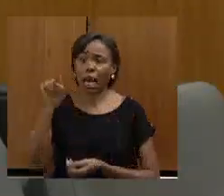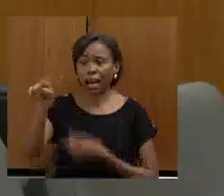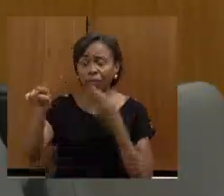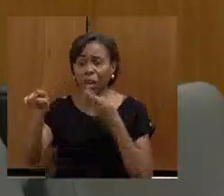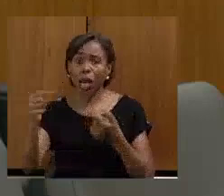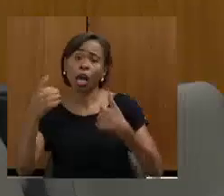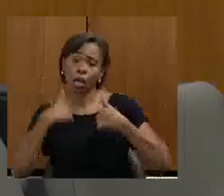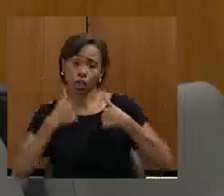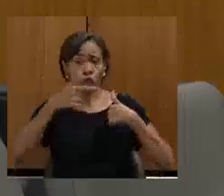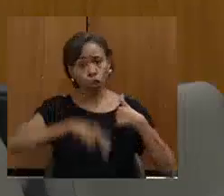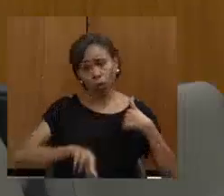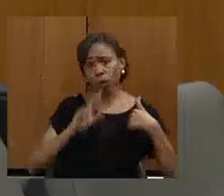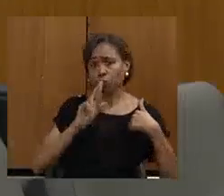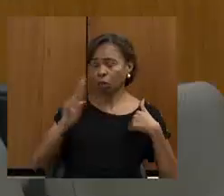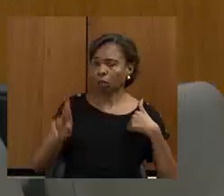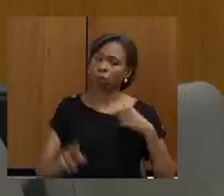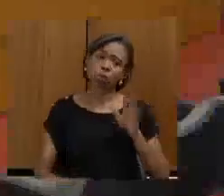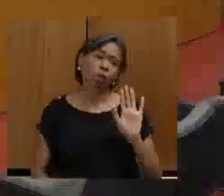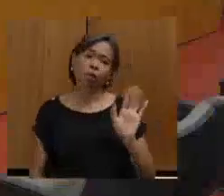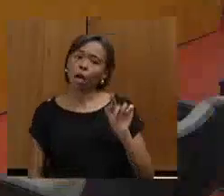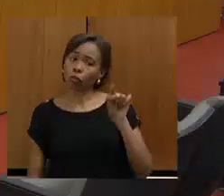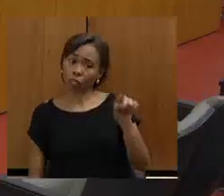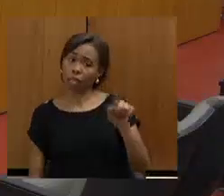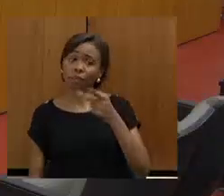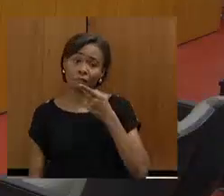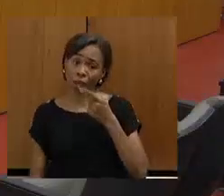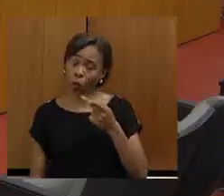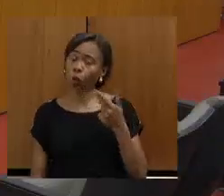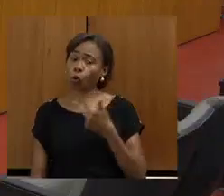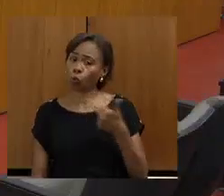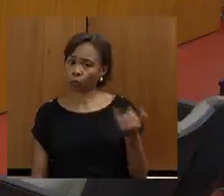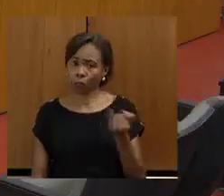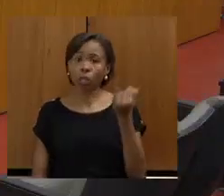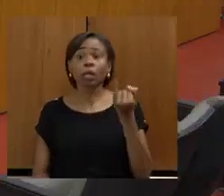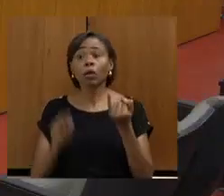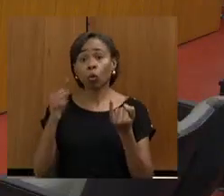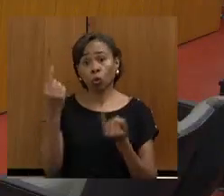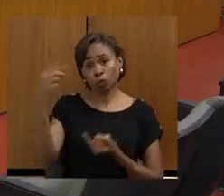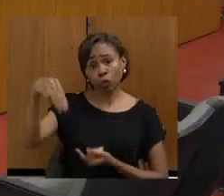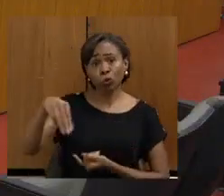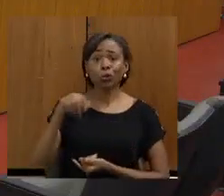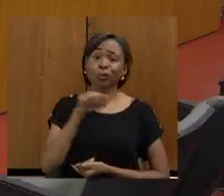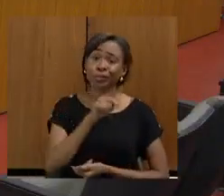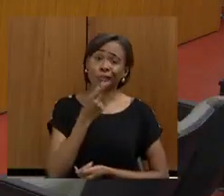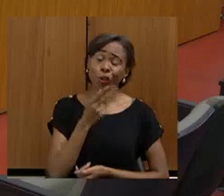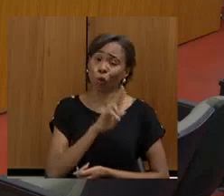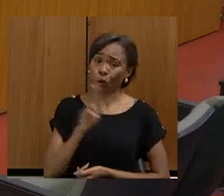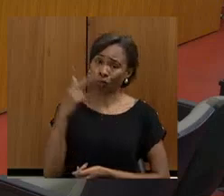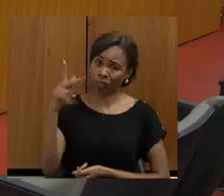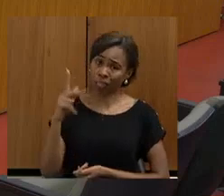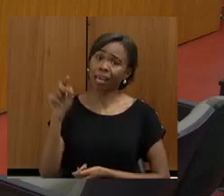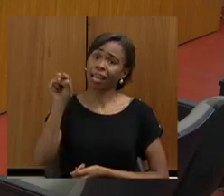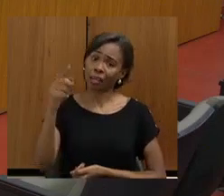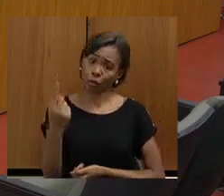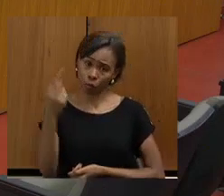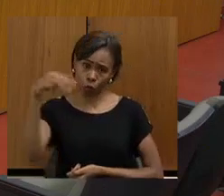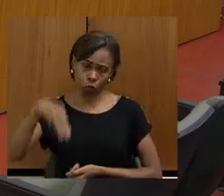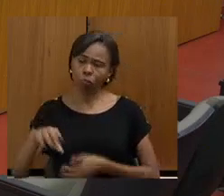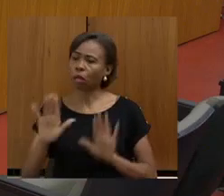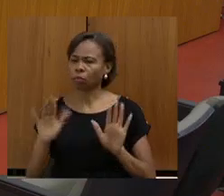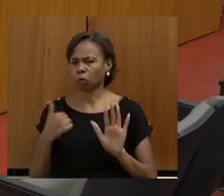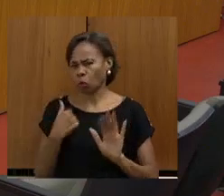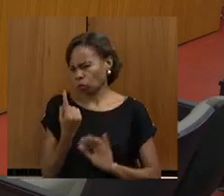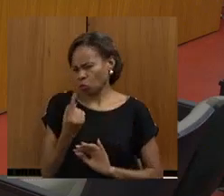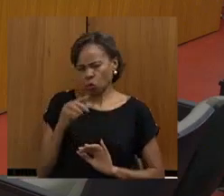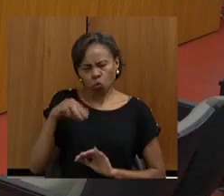coisa, eu vou pedir também direito de resposta. Você mencionou algo importante. um minuto, porque você citou, e ela vai ter um minuto e nós vamos encerrar. Eu vou gastar menos que um